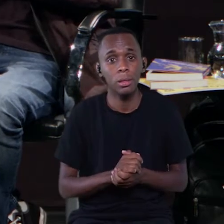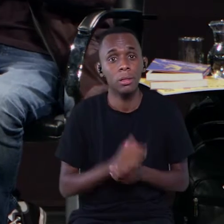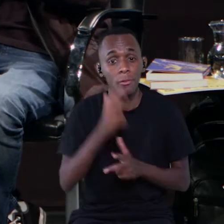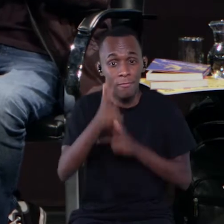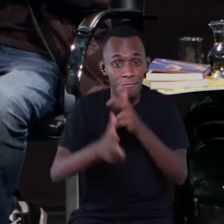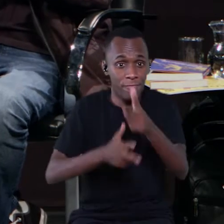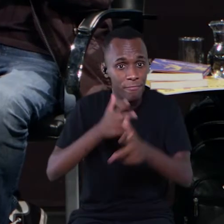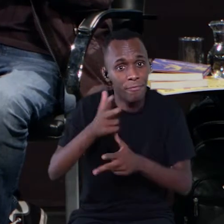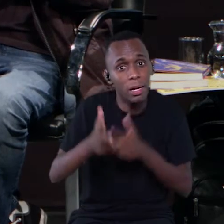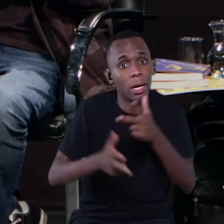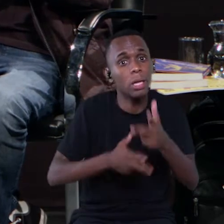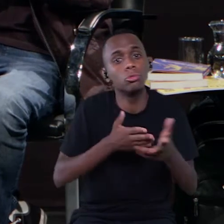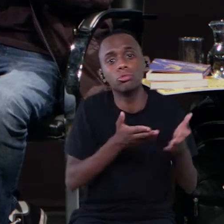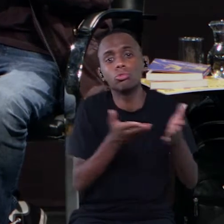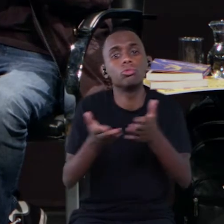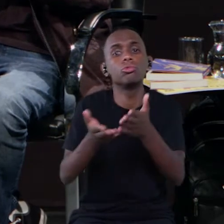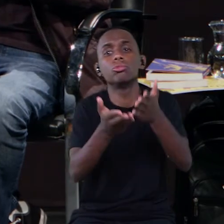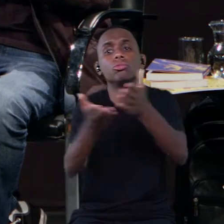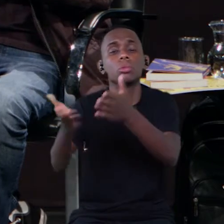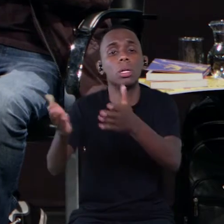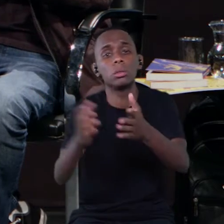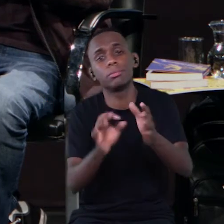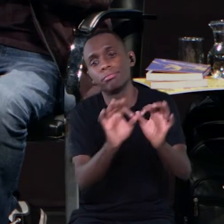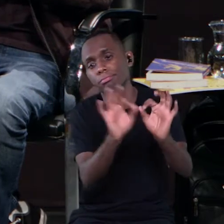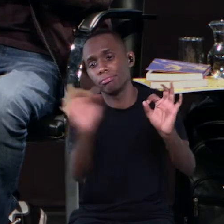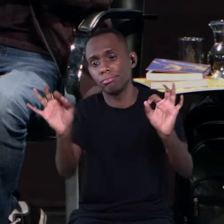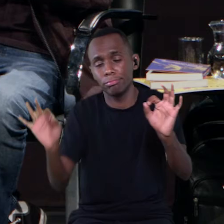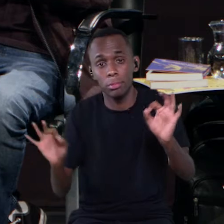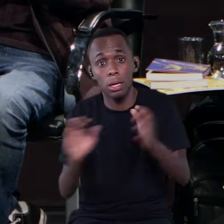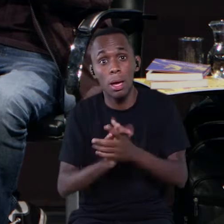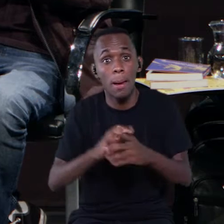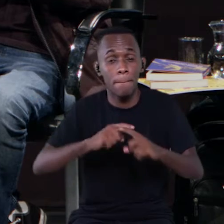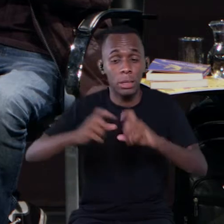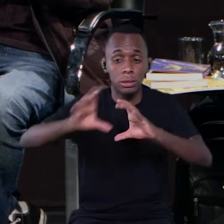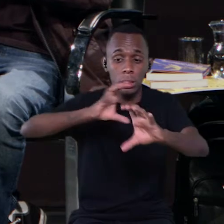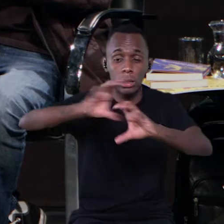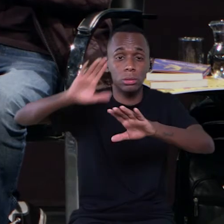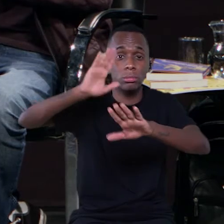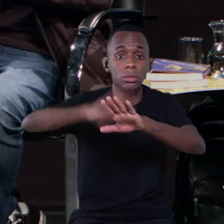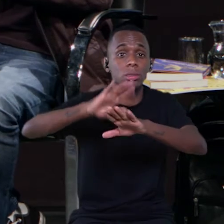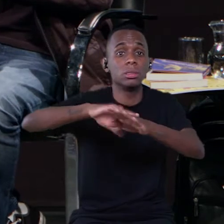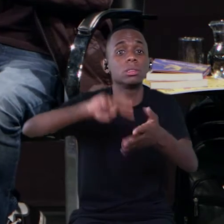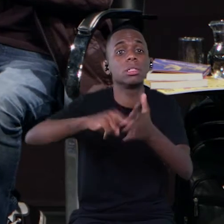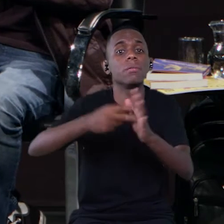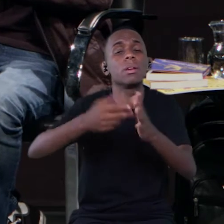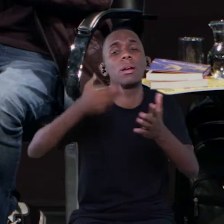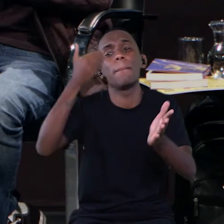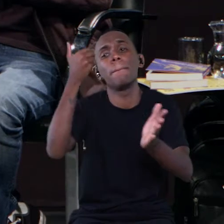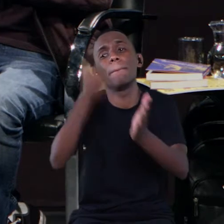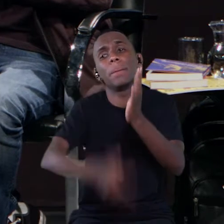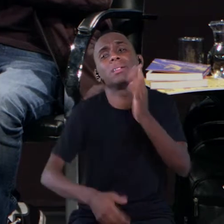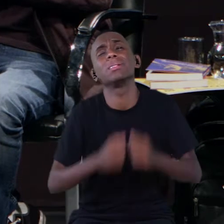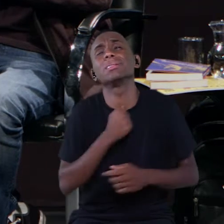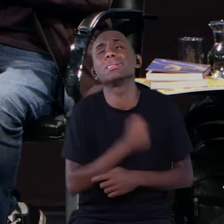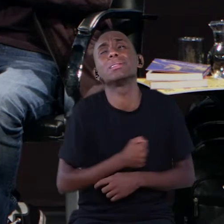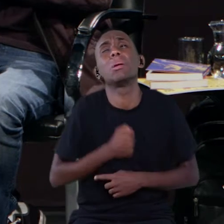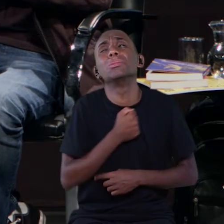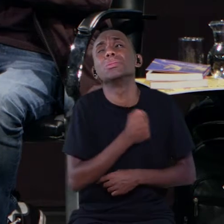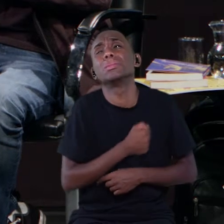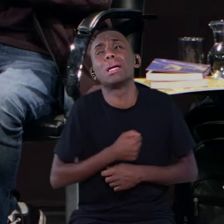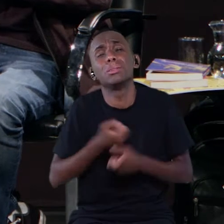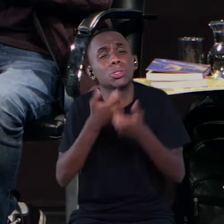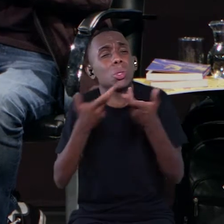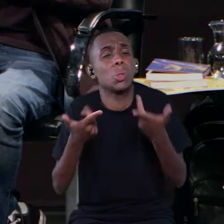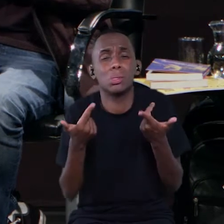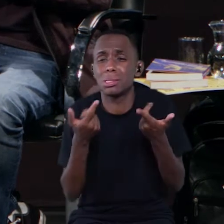ferro ligava a Minas, a Bahia e Minas ao litoral. Mas o que a canção canta, na verdade, é a perda. Né? É a saudade do que nunca tivemos. Aquilo que você